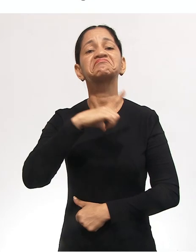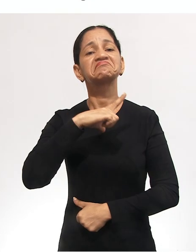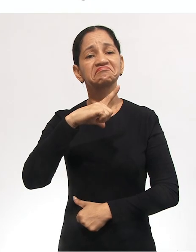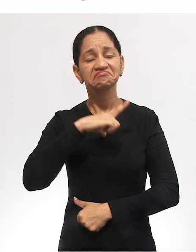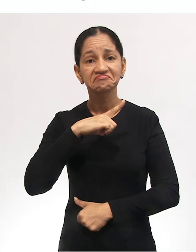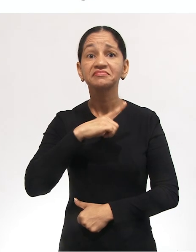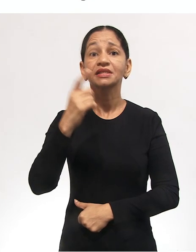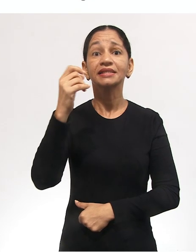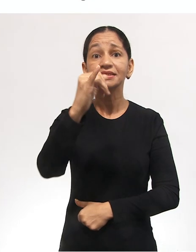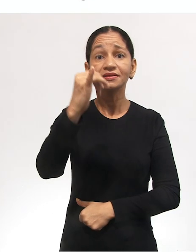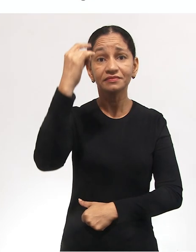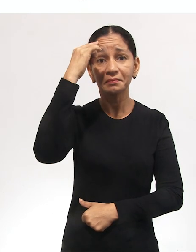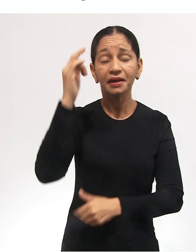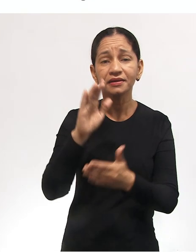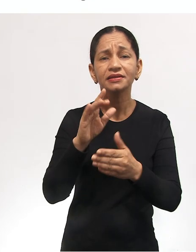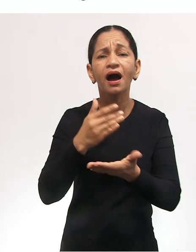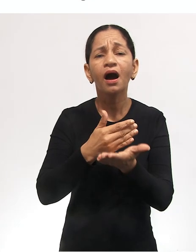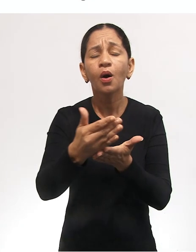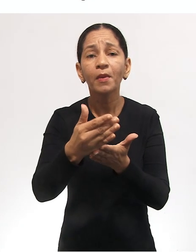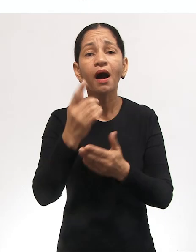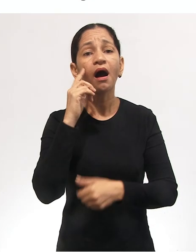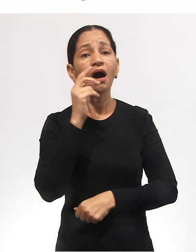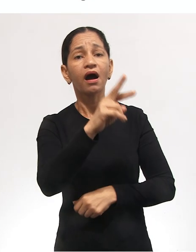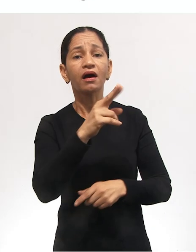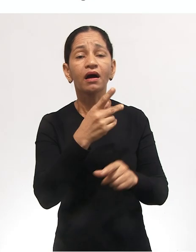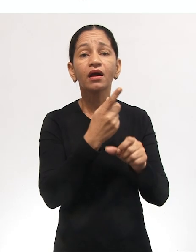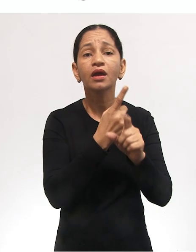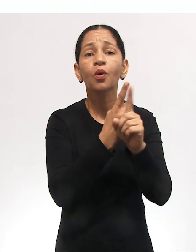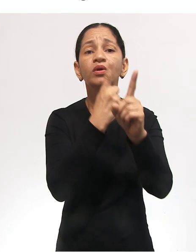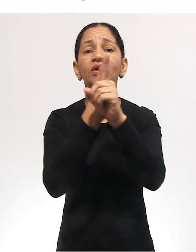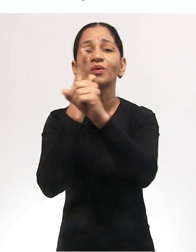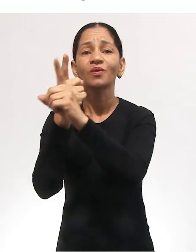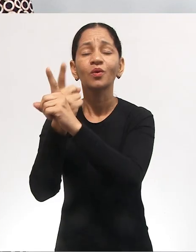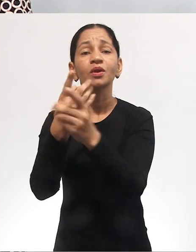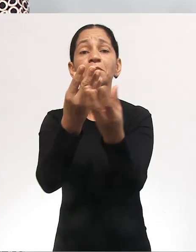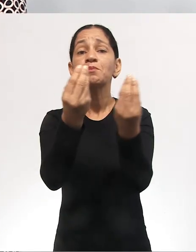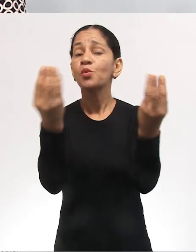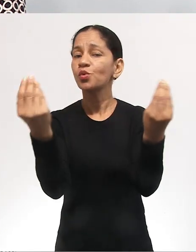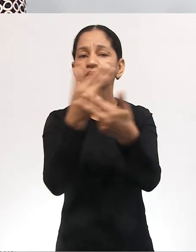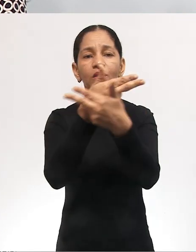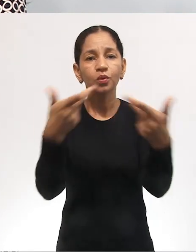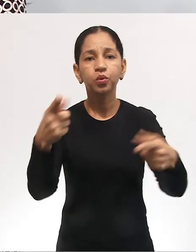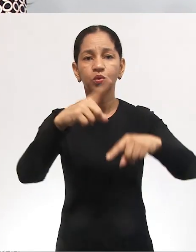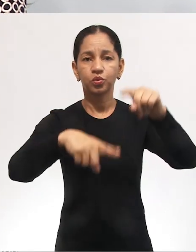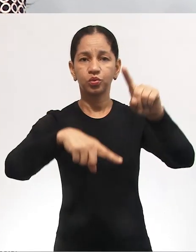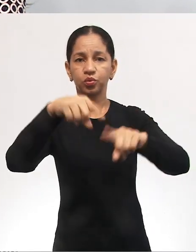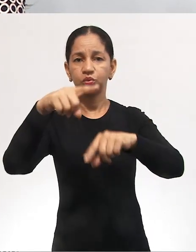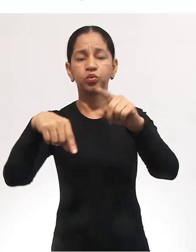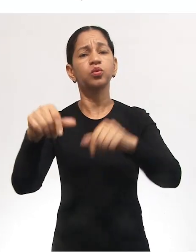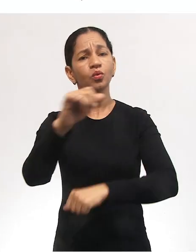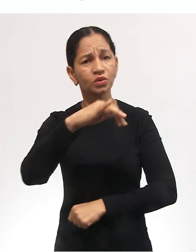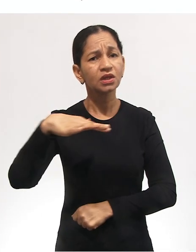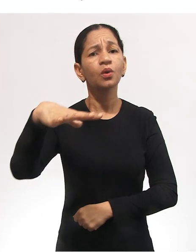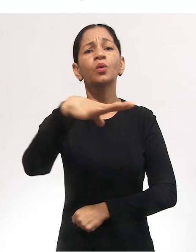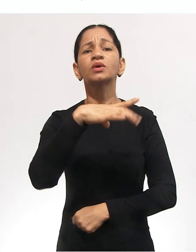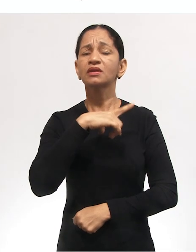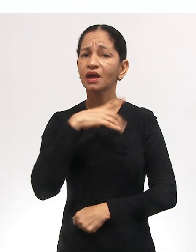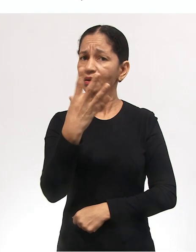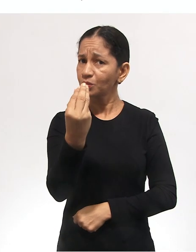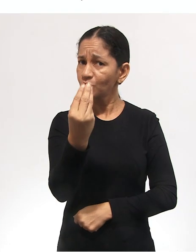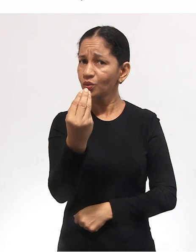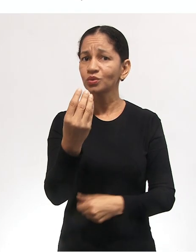pensar no ambiente de trabalho, ali você já pensa em todos esses aspectos, né, ergonômicos. Vamos